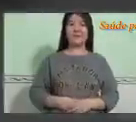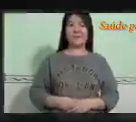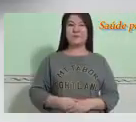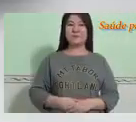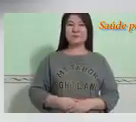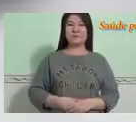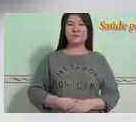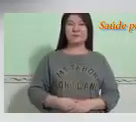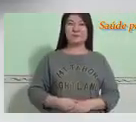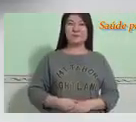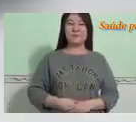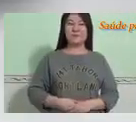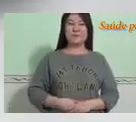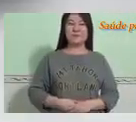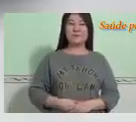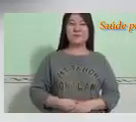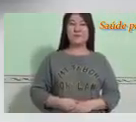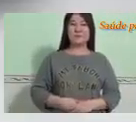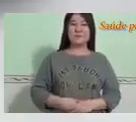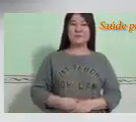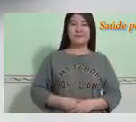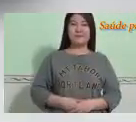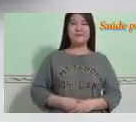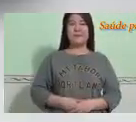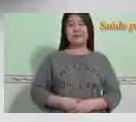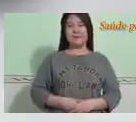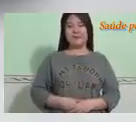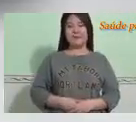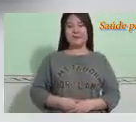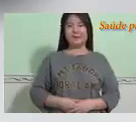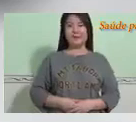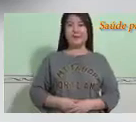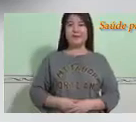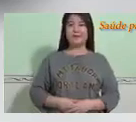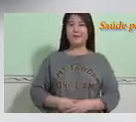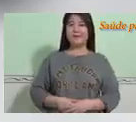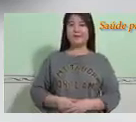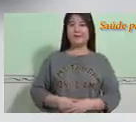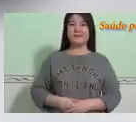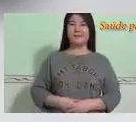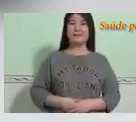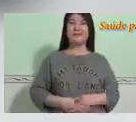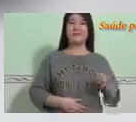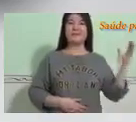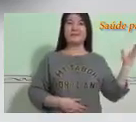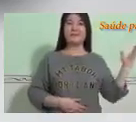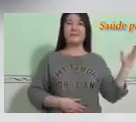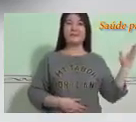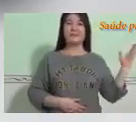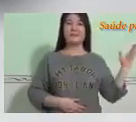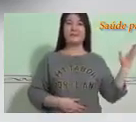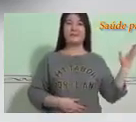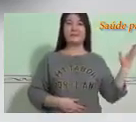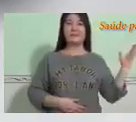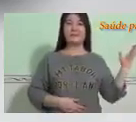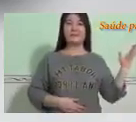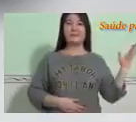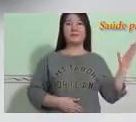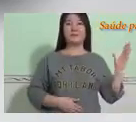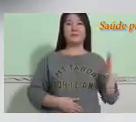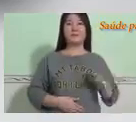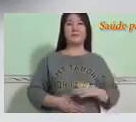objetivo acelerar a recuperação da mulher a partir do alívio dos sinais e sintomas apresentados, sendo indicado